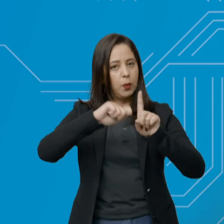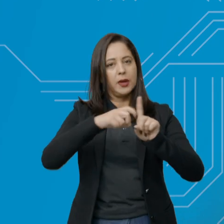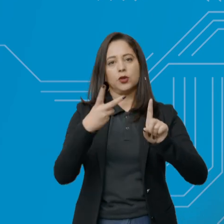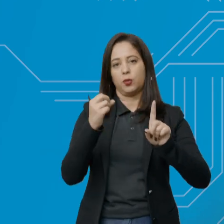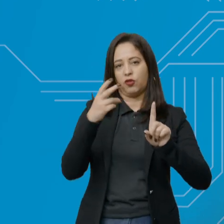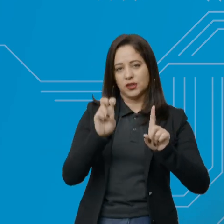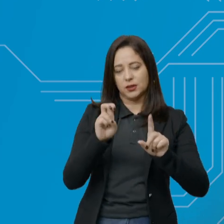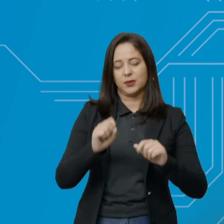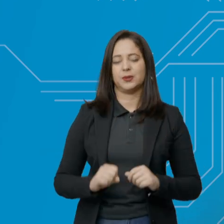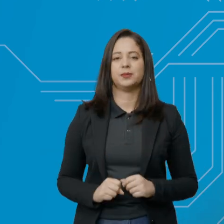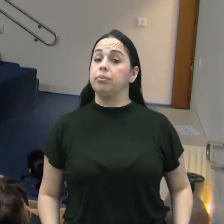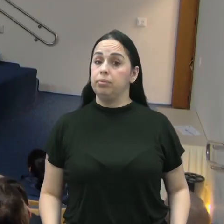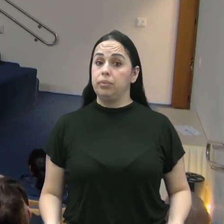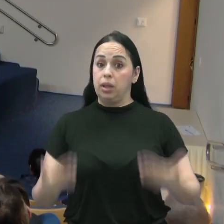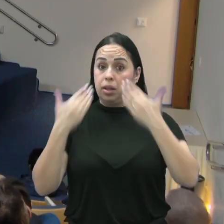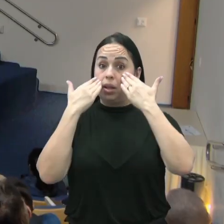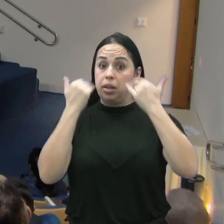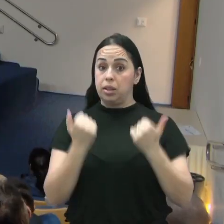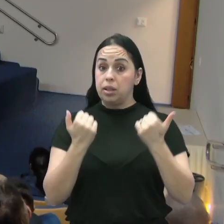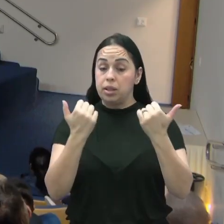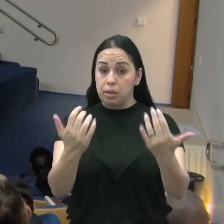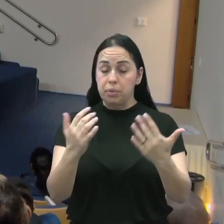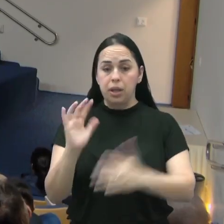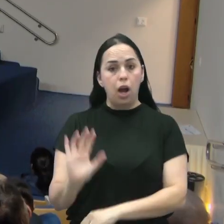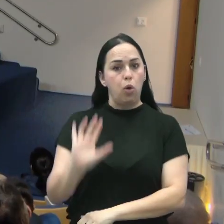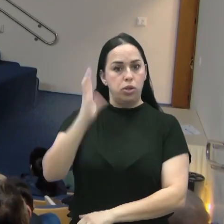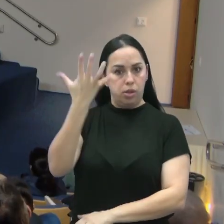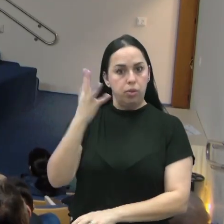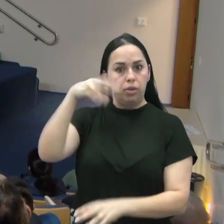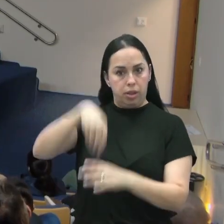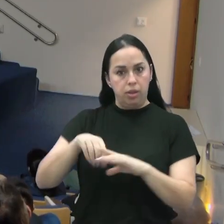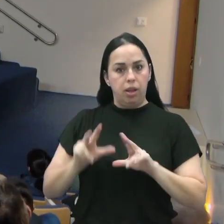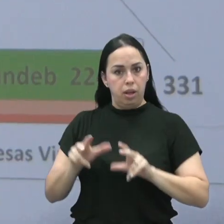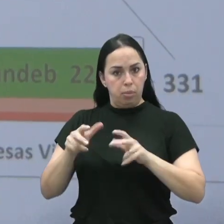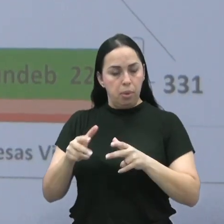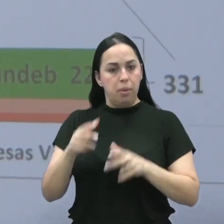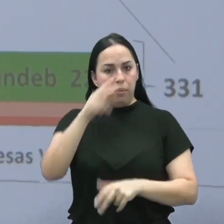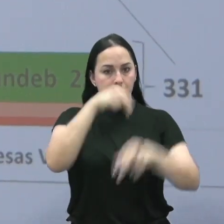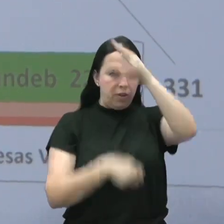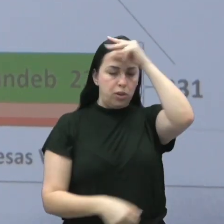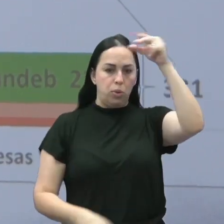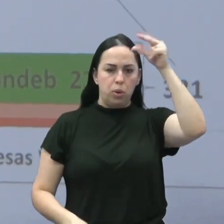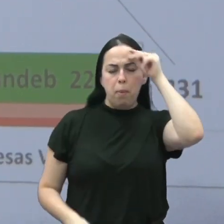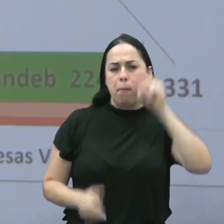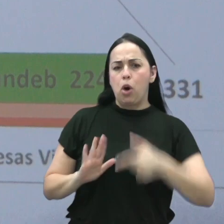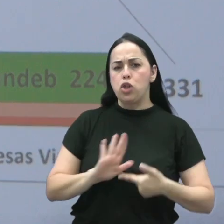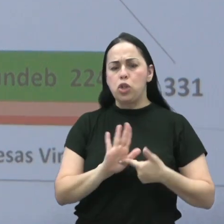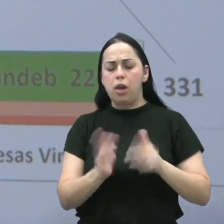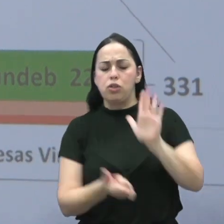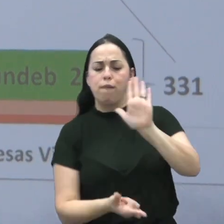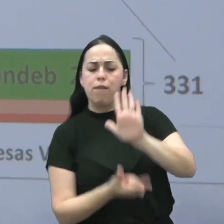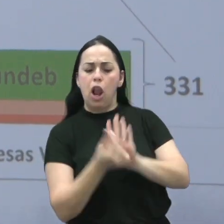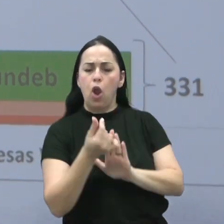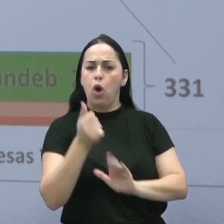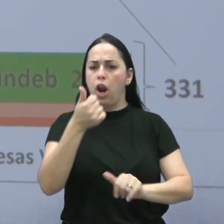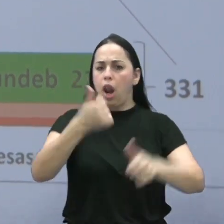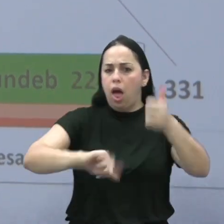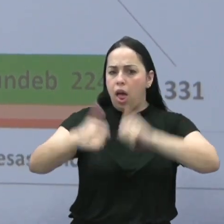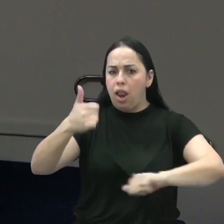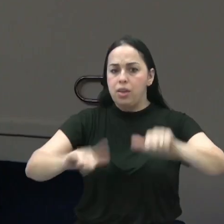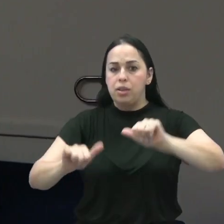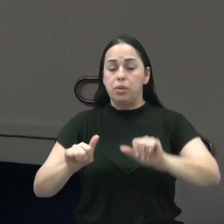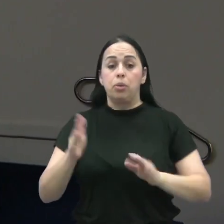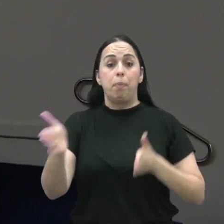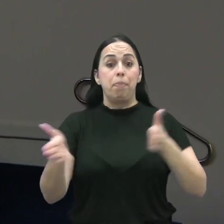quadrimestre de 2025. Em audiência pública realizada na Câmara, a Prefeitura apresentou o balanço das metas